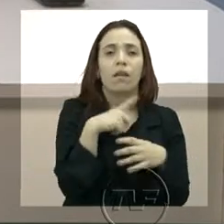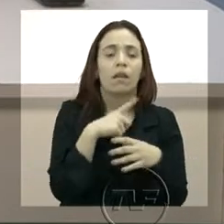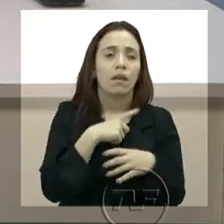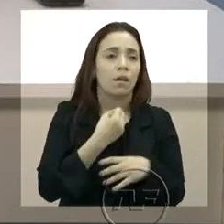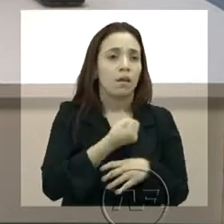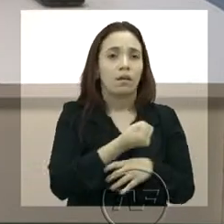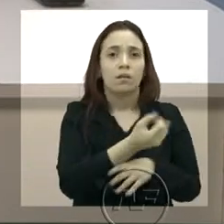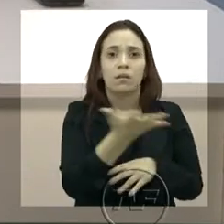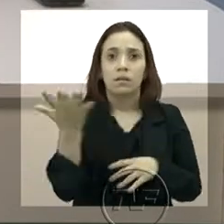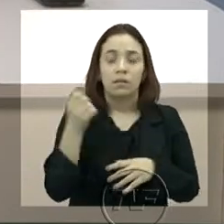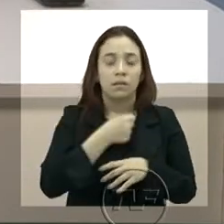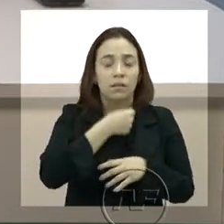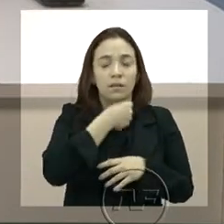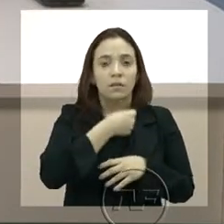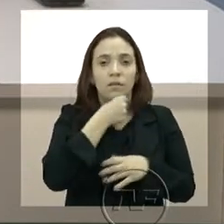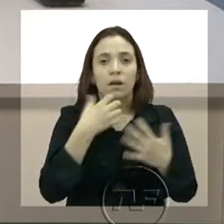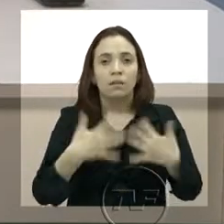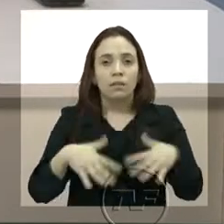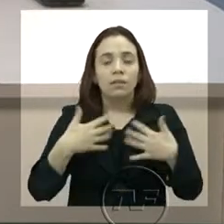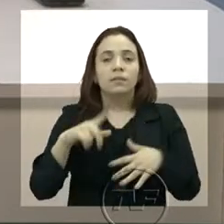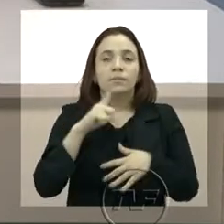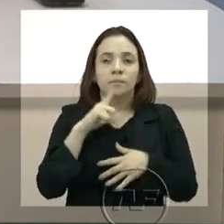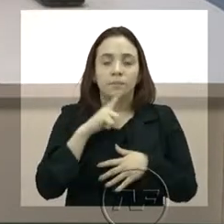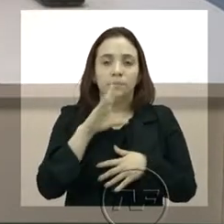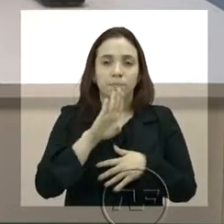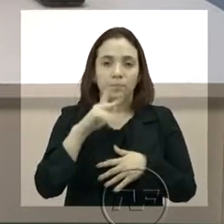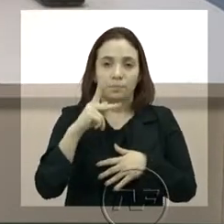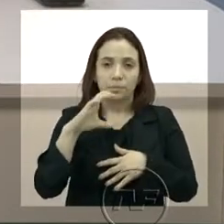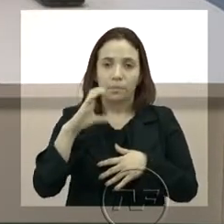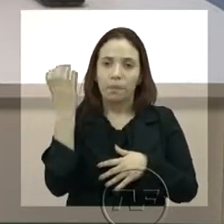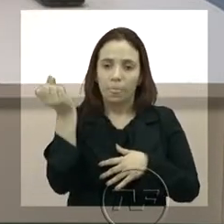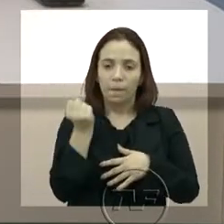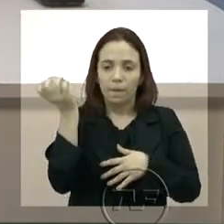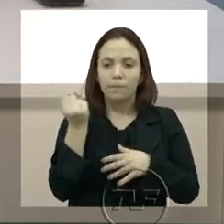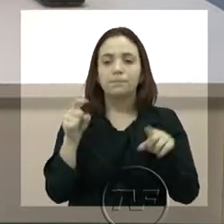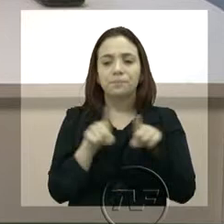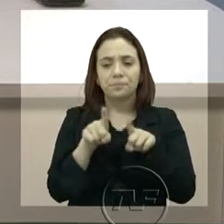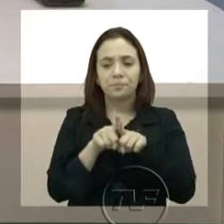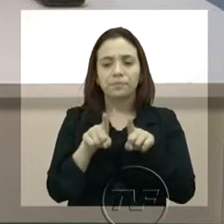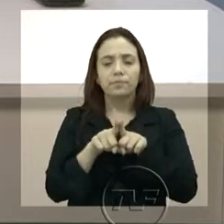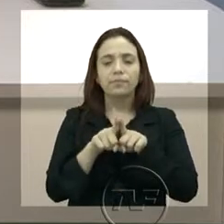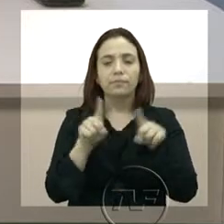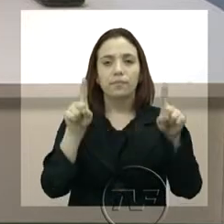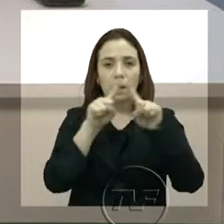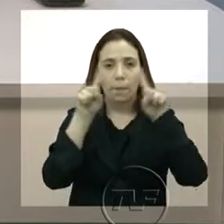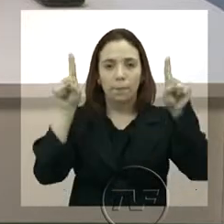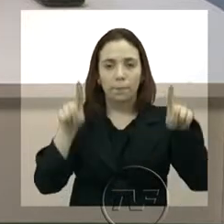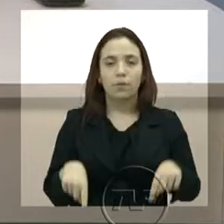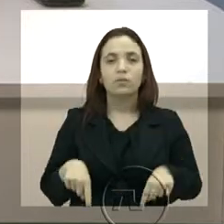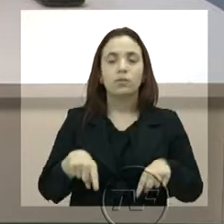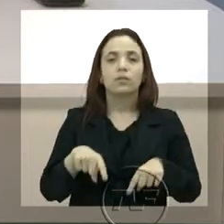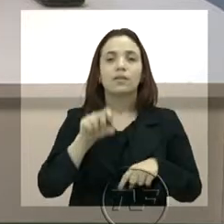milhões de pessoas idosas que recebem o benefício de prestação continuada, também para garantir o Plano Safra, que é